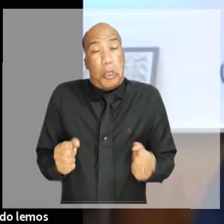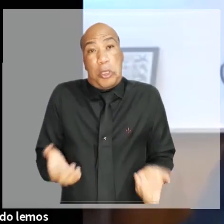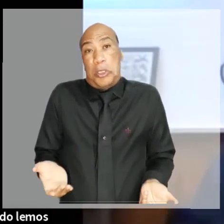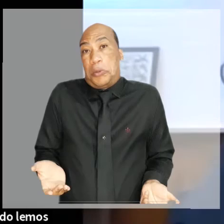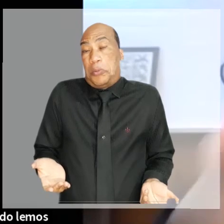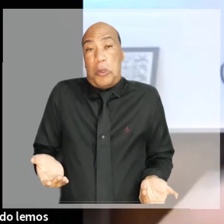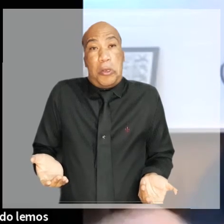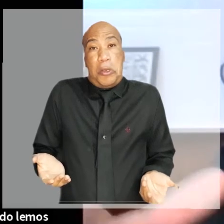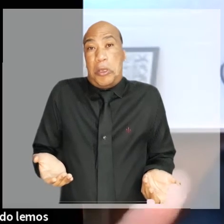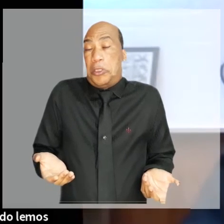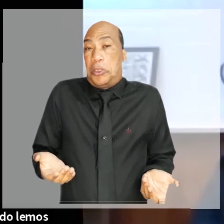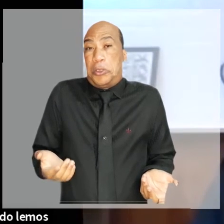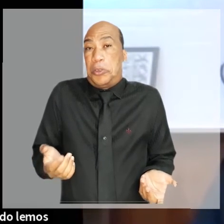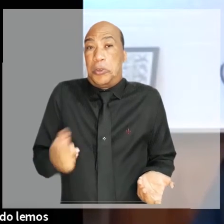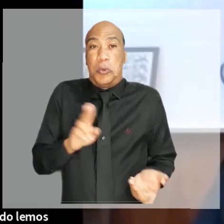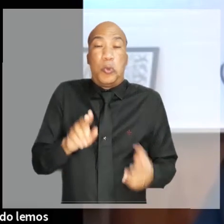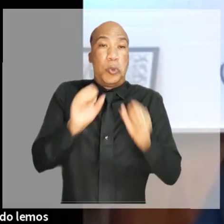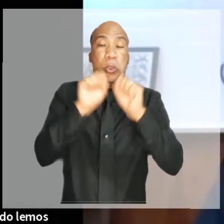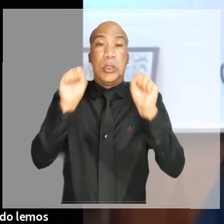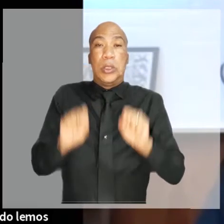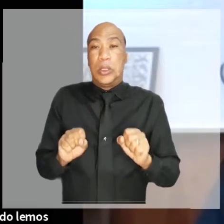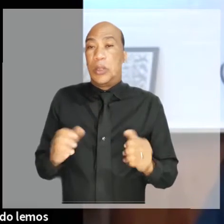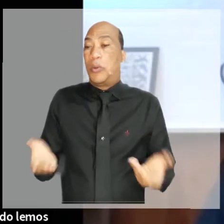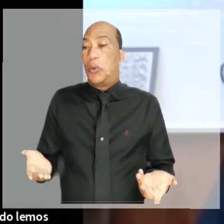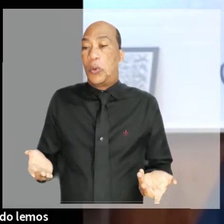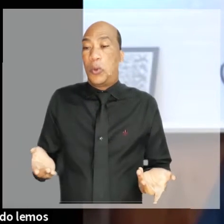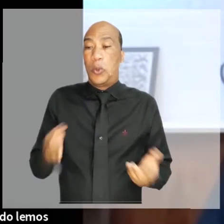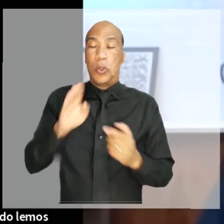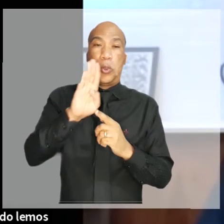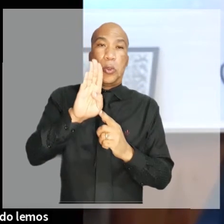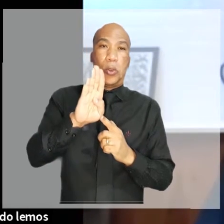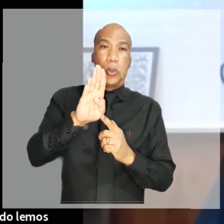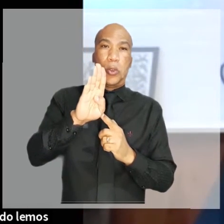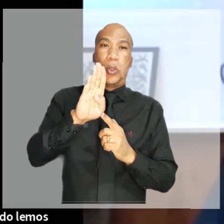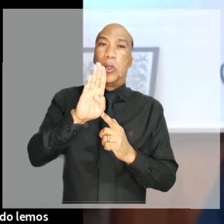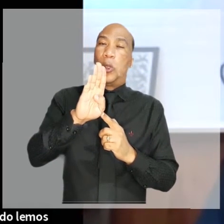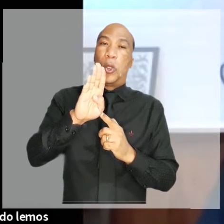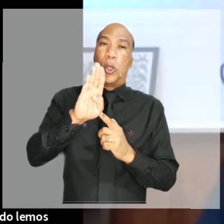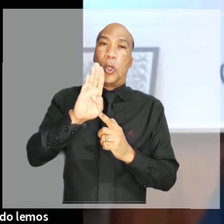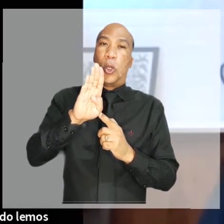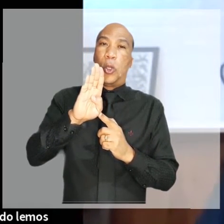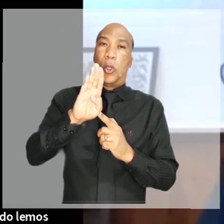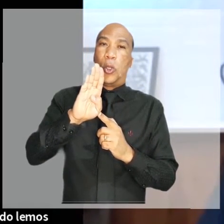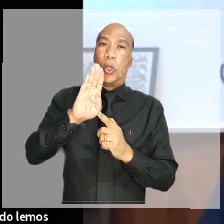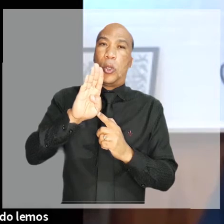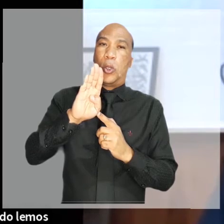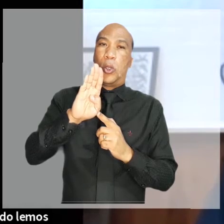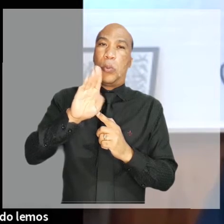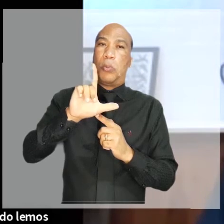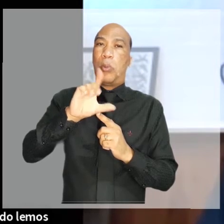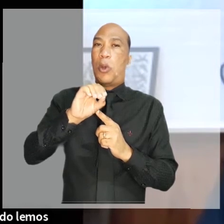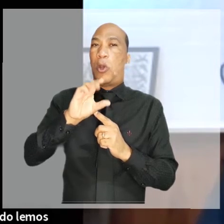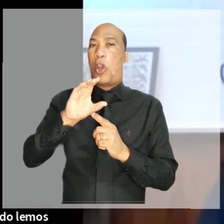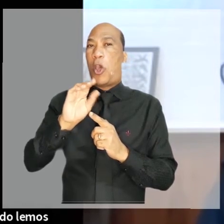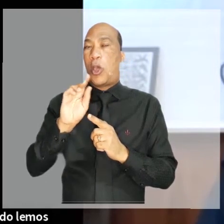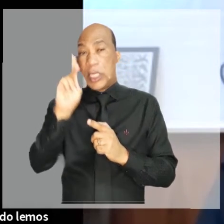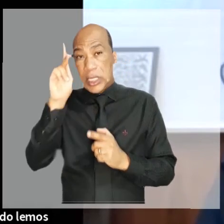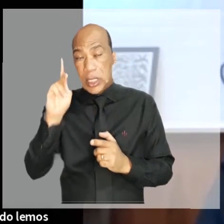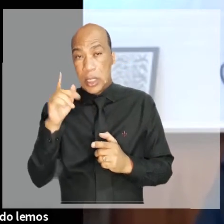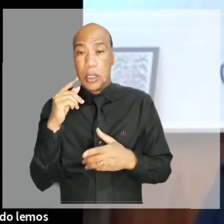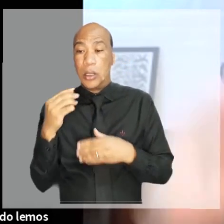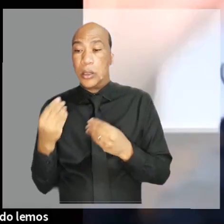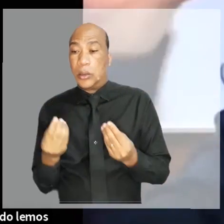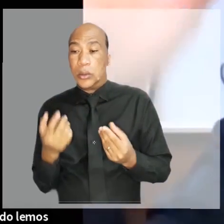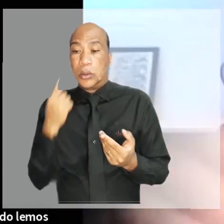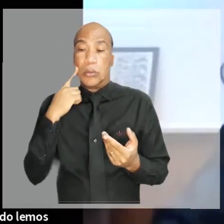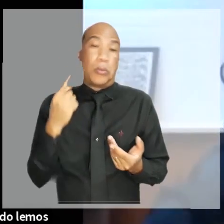sobre isso. Agora, eu acho que as expectativas se assentaram. Isso é bom. Esse é o momento que a tecnologia fica